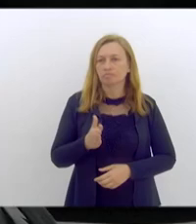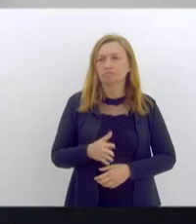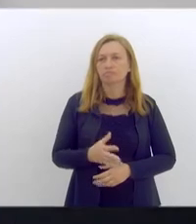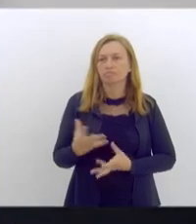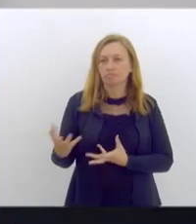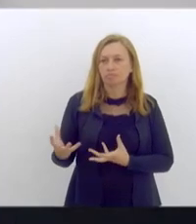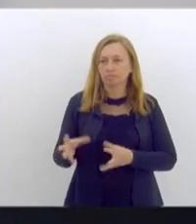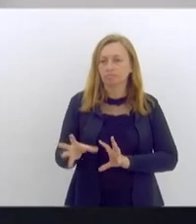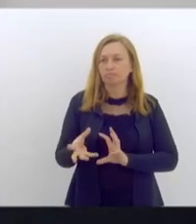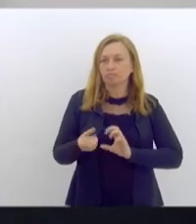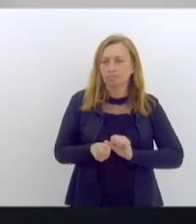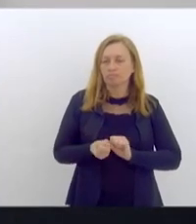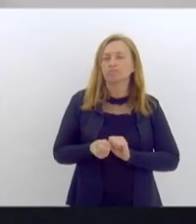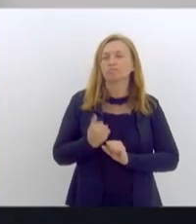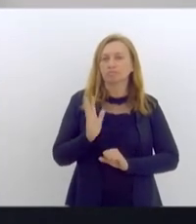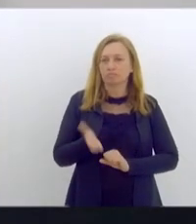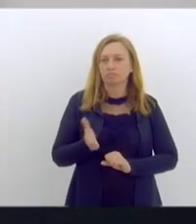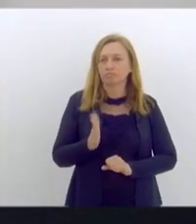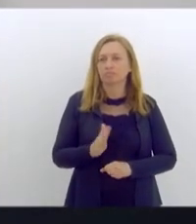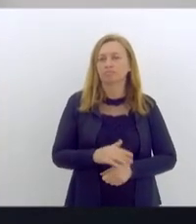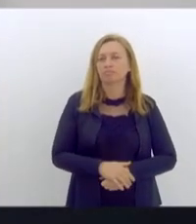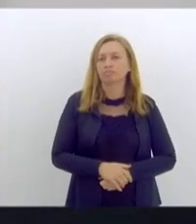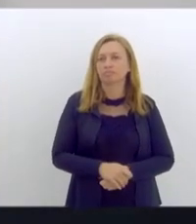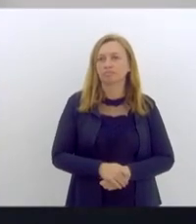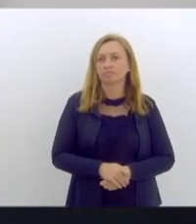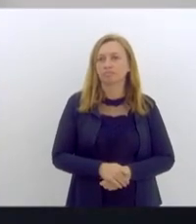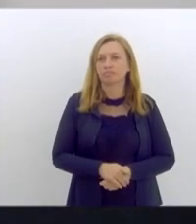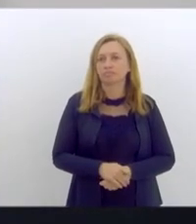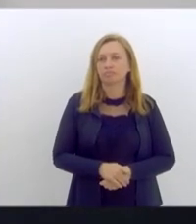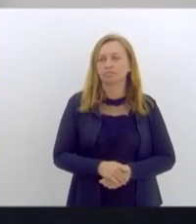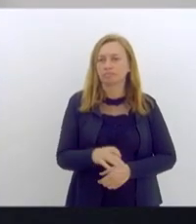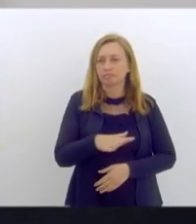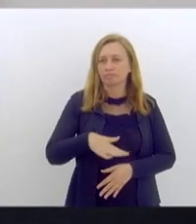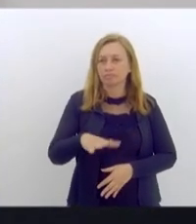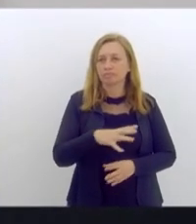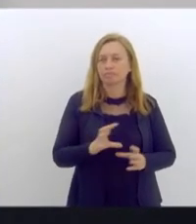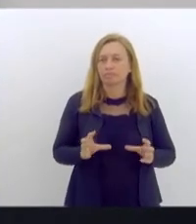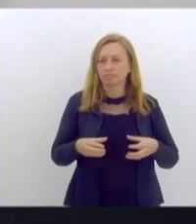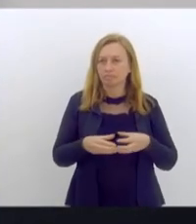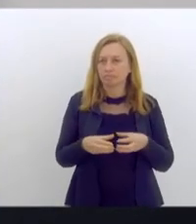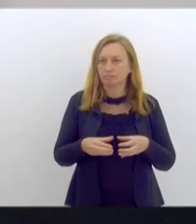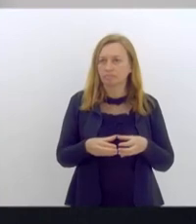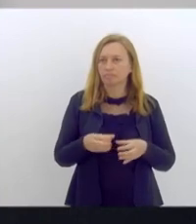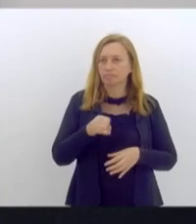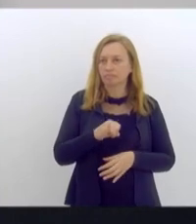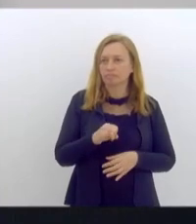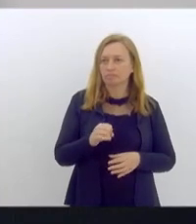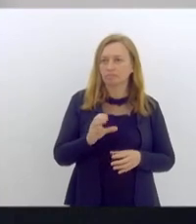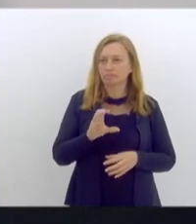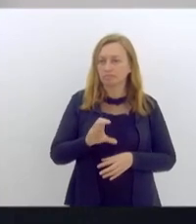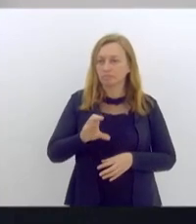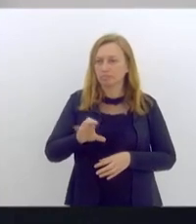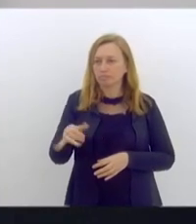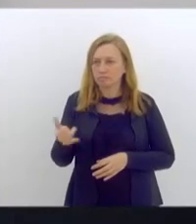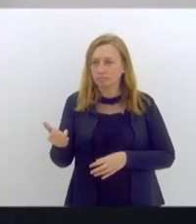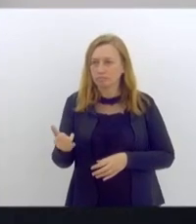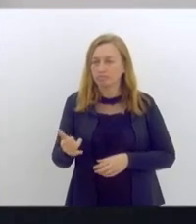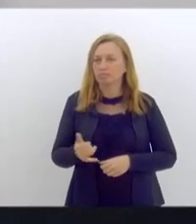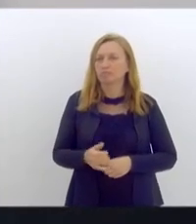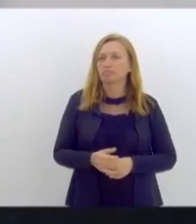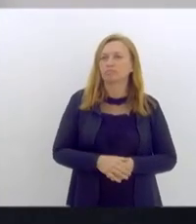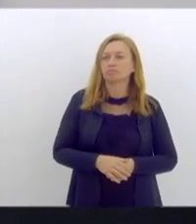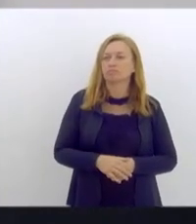absorvida tá absorvida lá na da comissão se essa ccj vai primeiro da prioridade